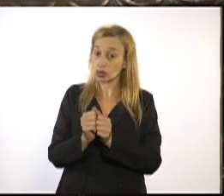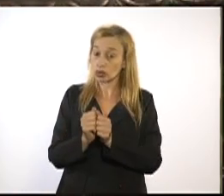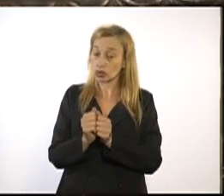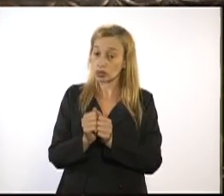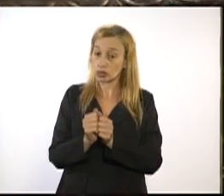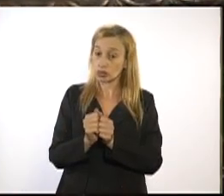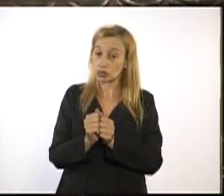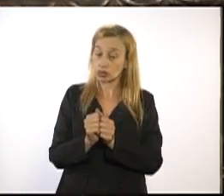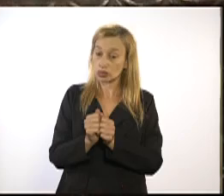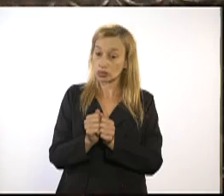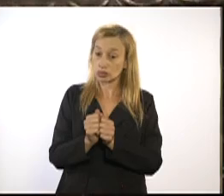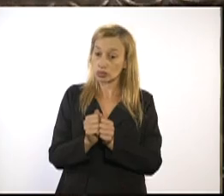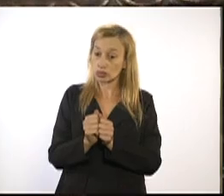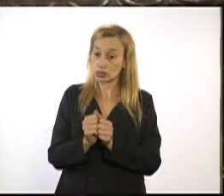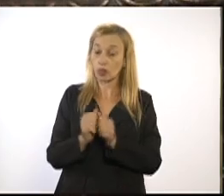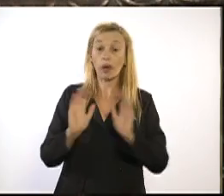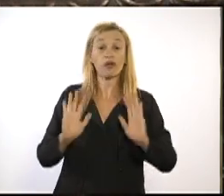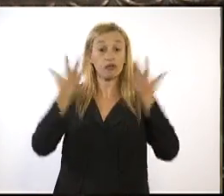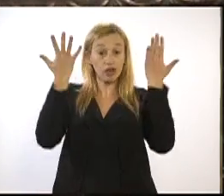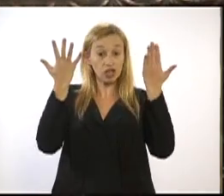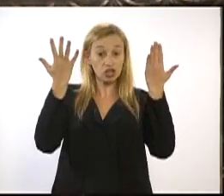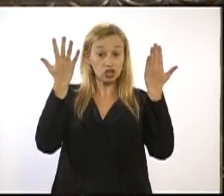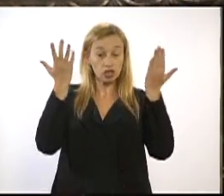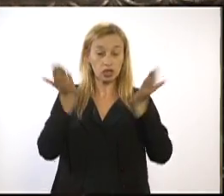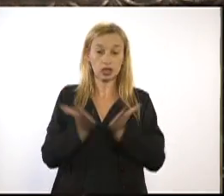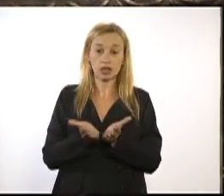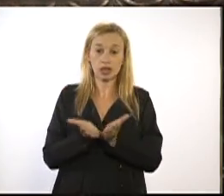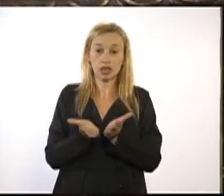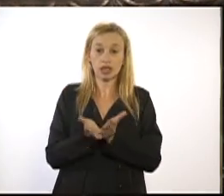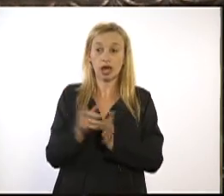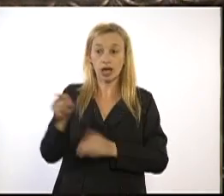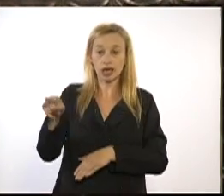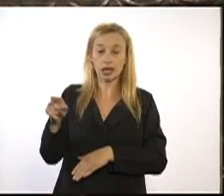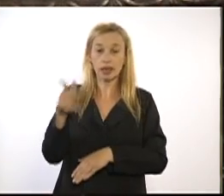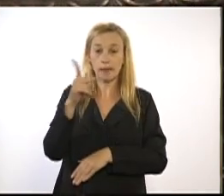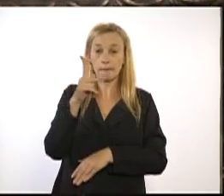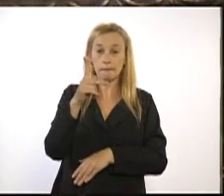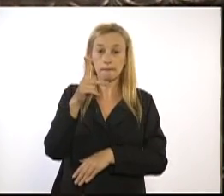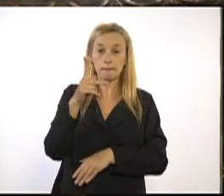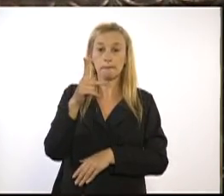evangélico aqui na Praia do Flamengo?